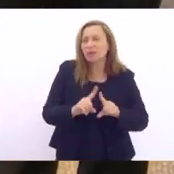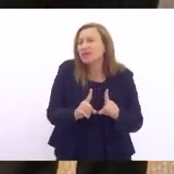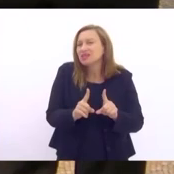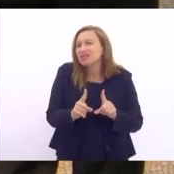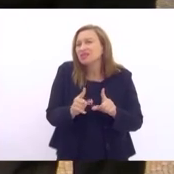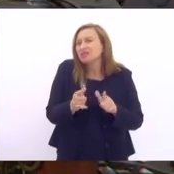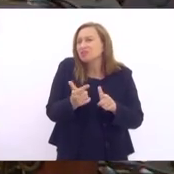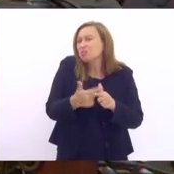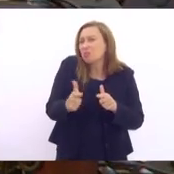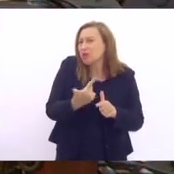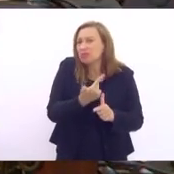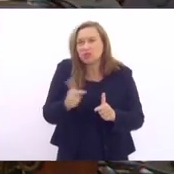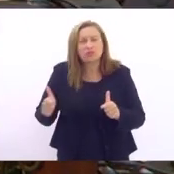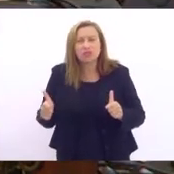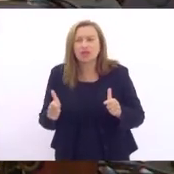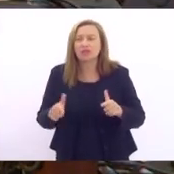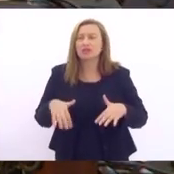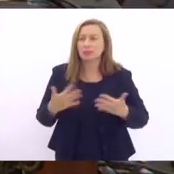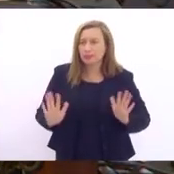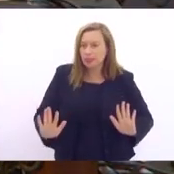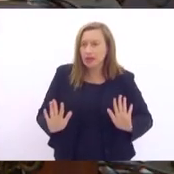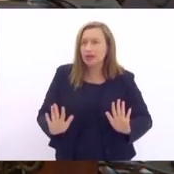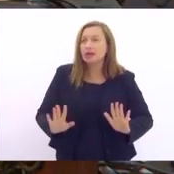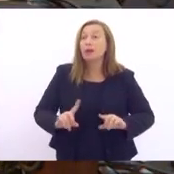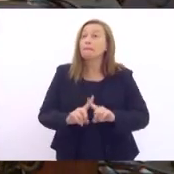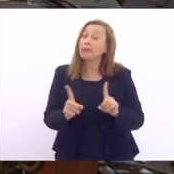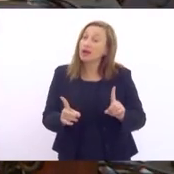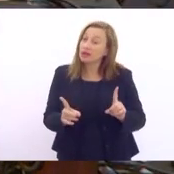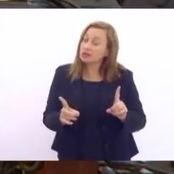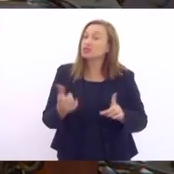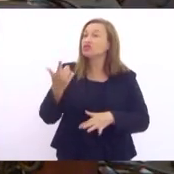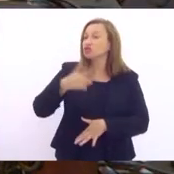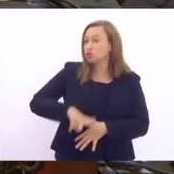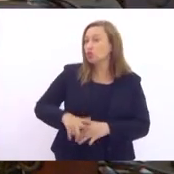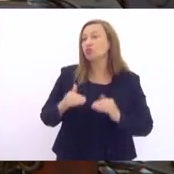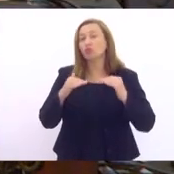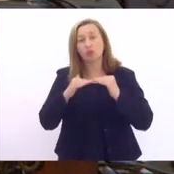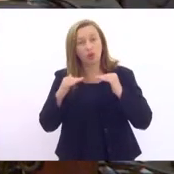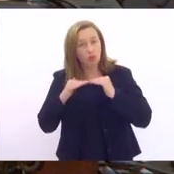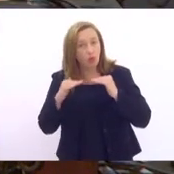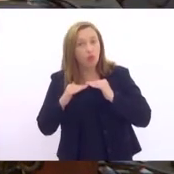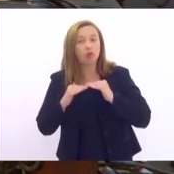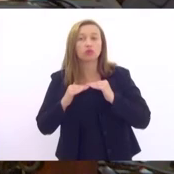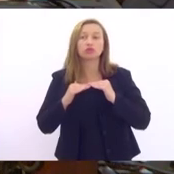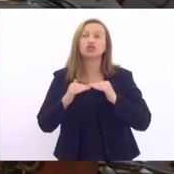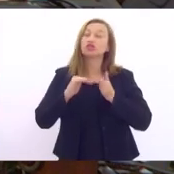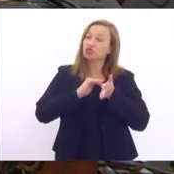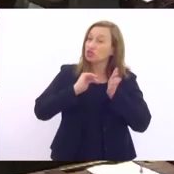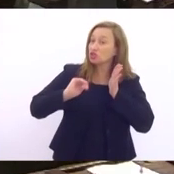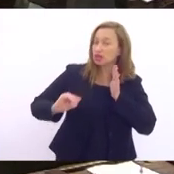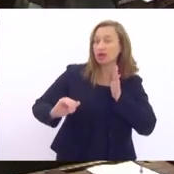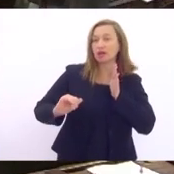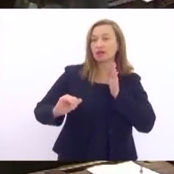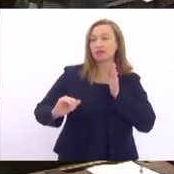sorte, nós chegamos novamente a um acordo, a um consenso de retirar, não é isso? Pela ordem,